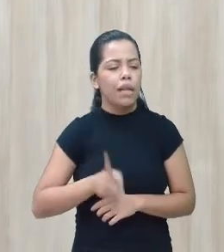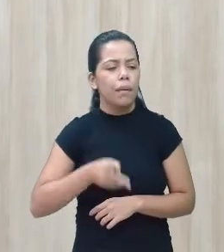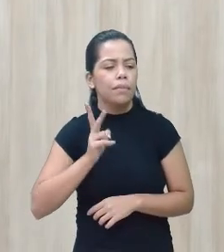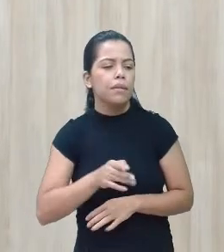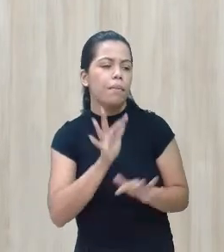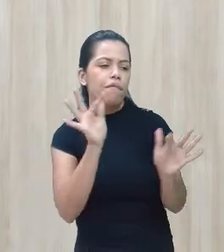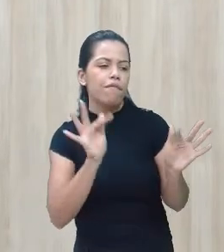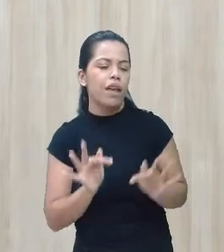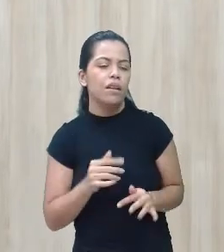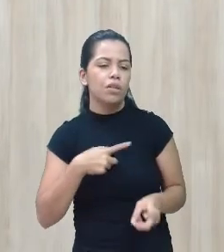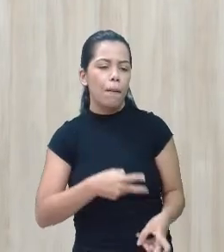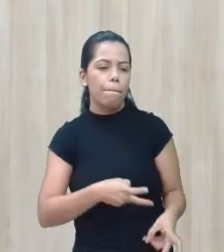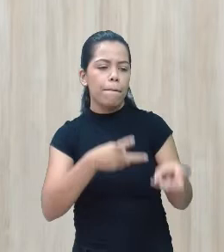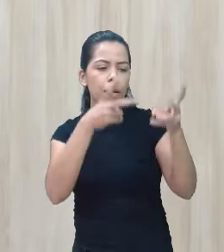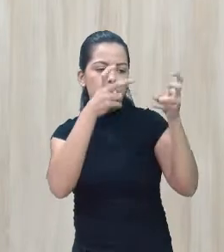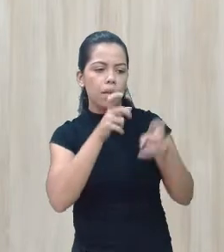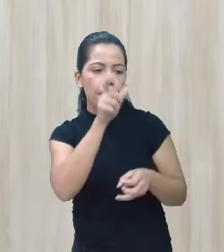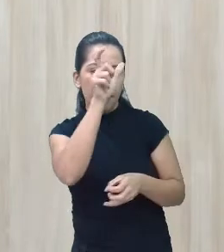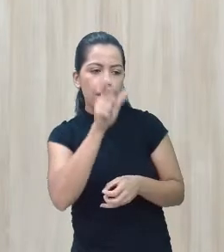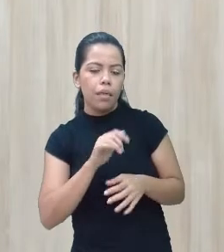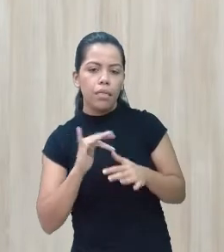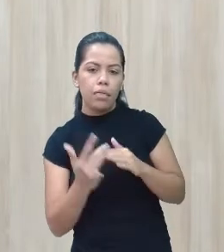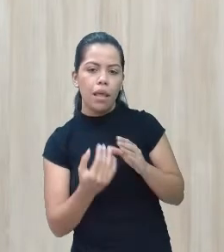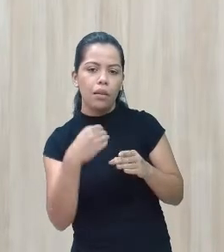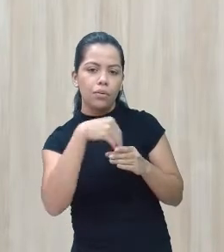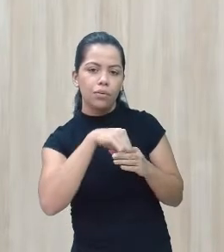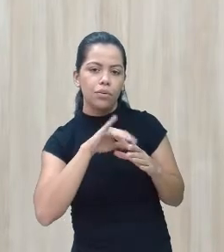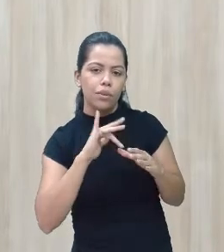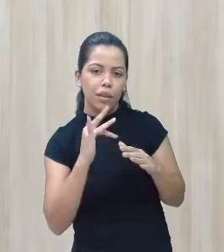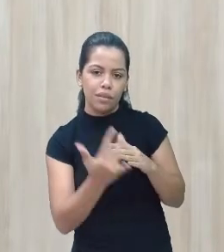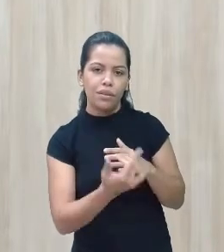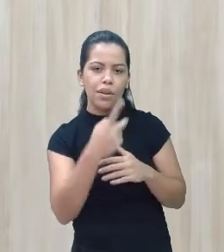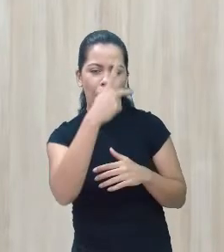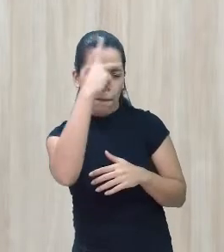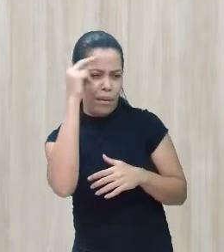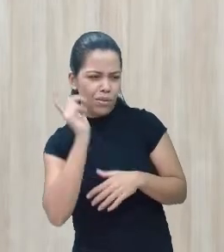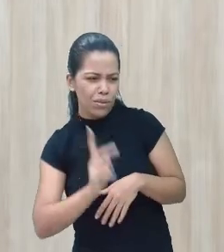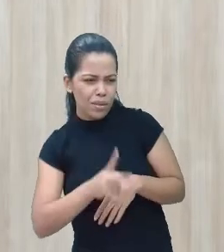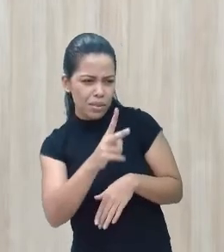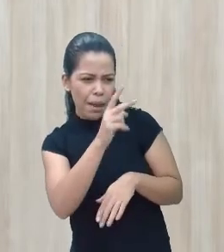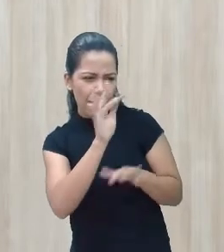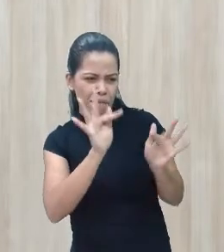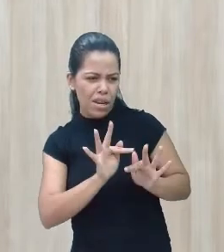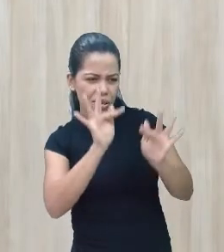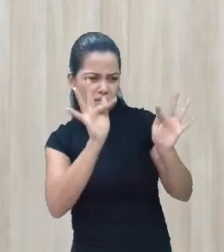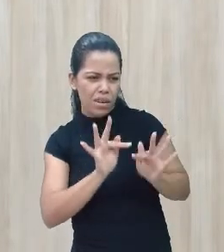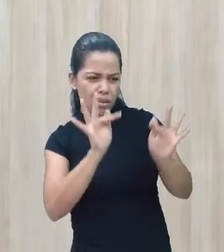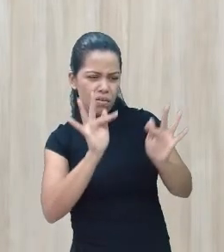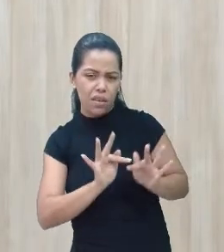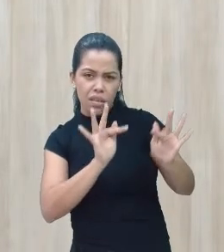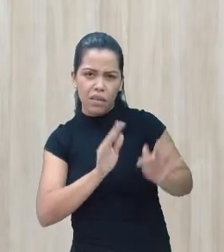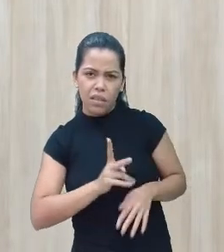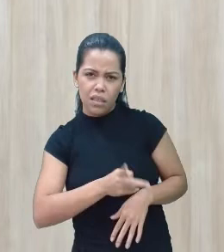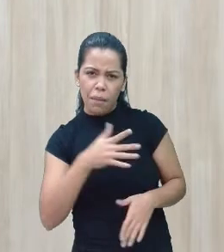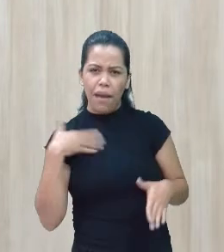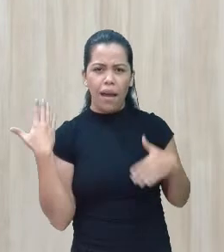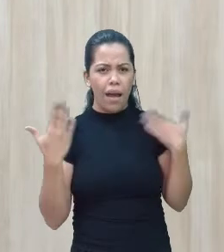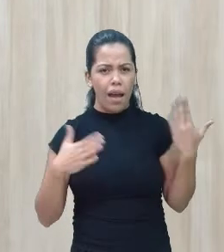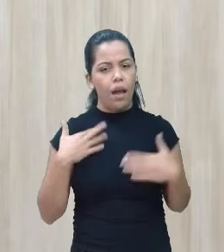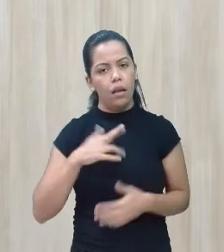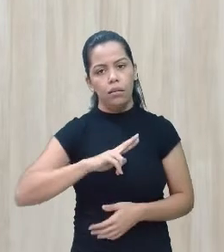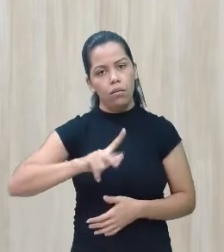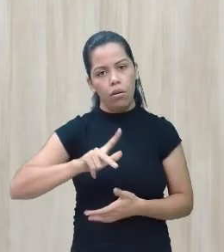sociais, ela também é questionável, tá certo? Ninguém é feliz o tempo todo. Então, vocês têm que entender que ali é